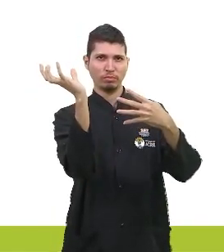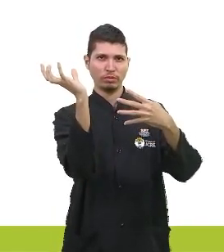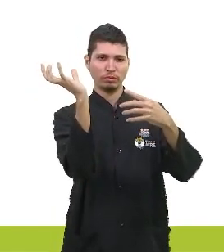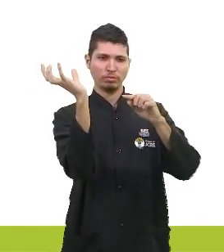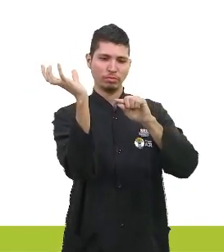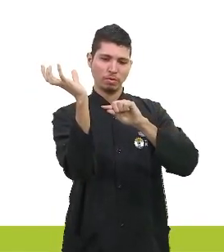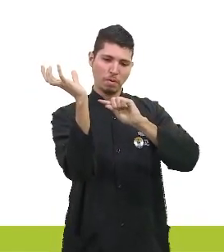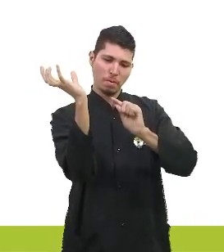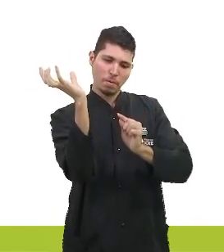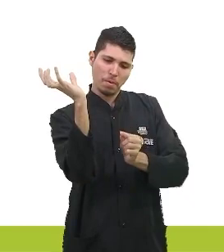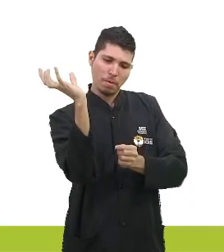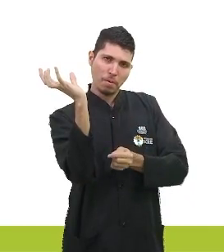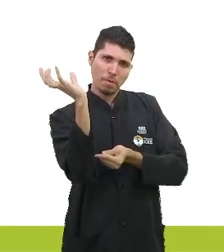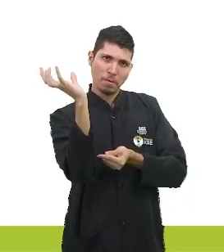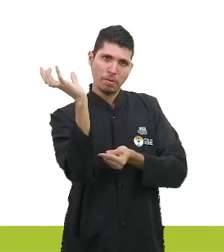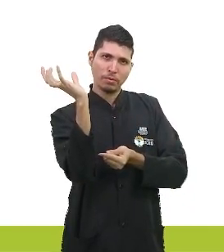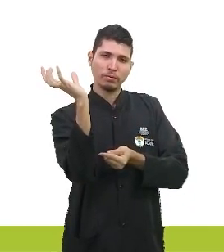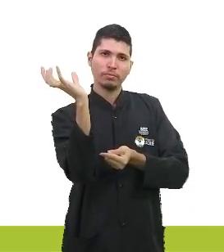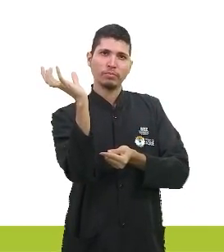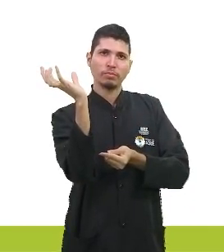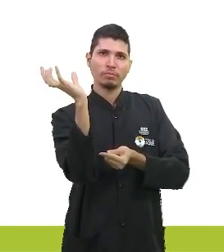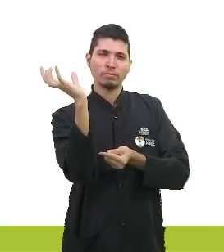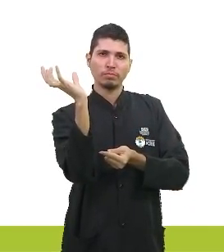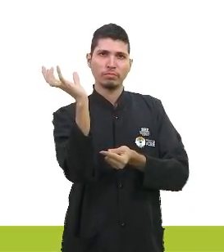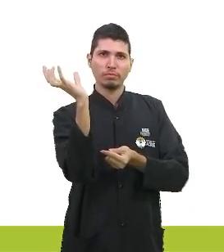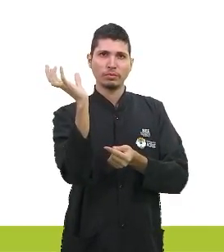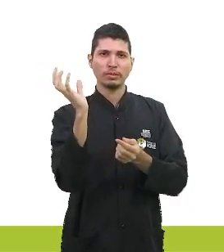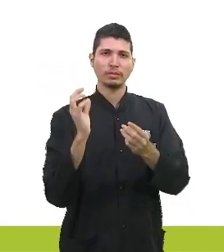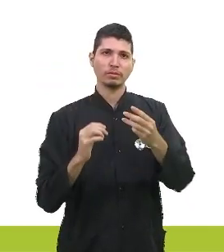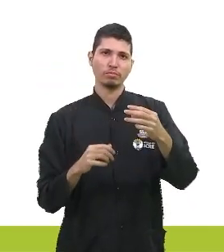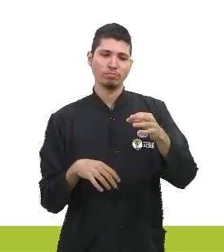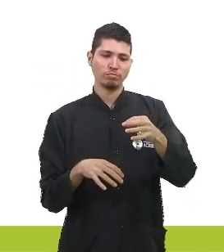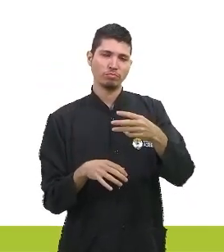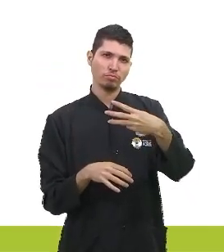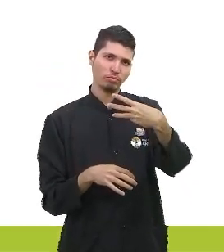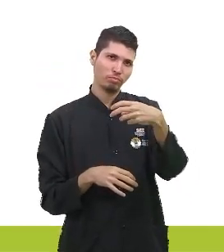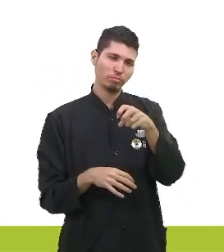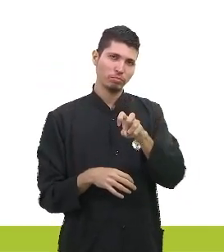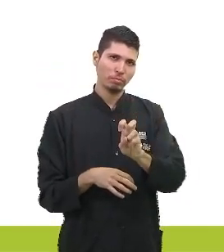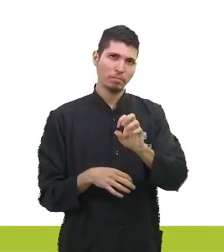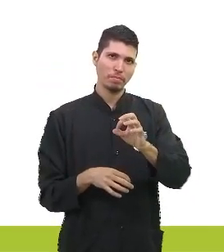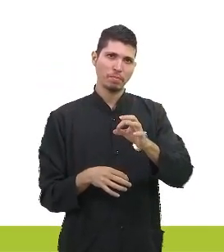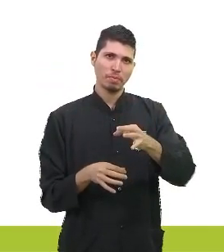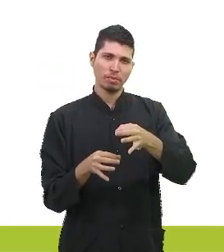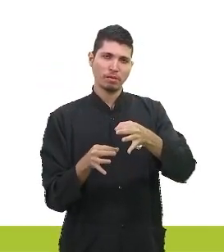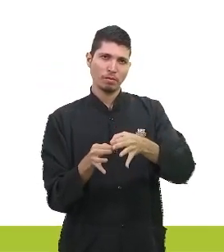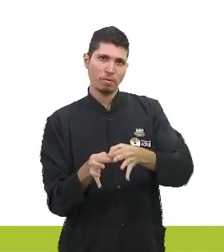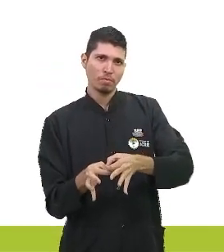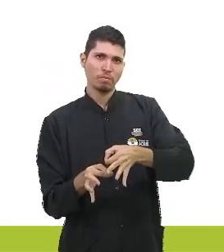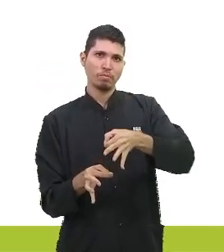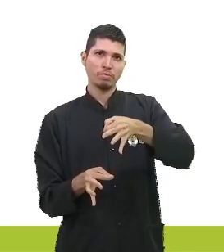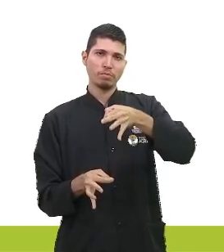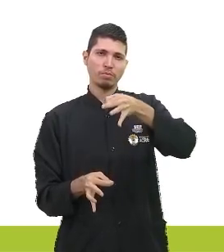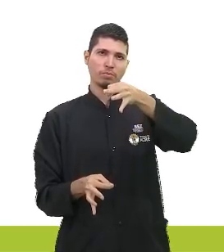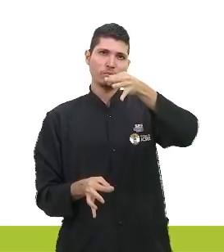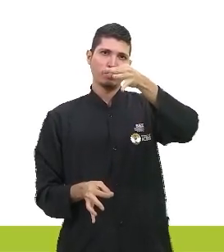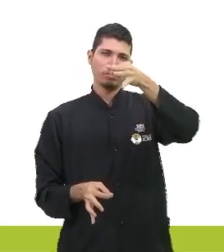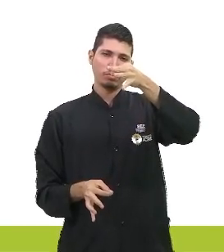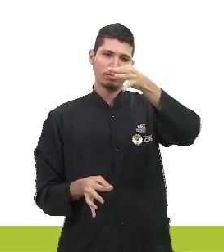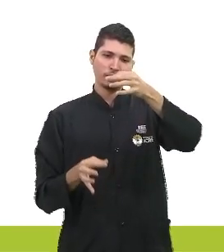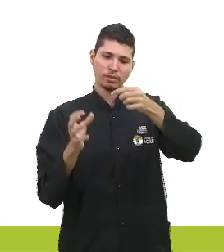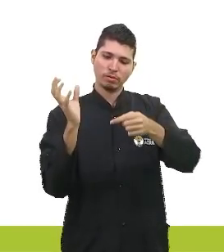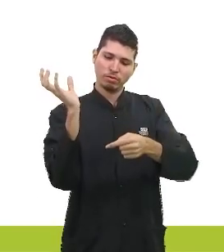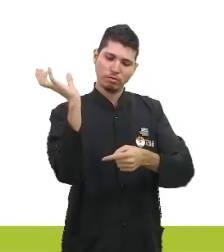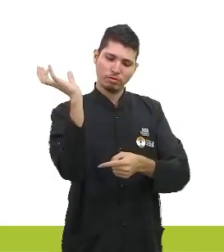vertical. Num ponto a 35 metros da árvore, o ângulo de elevação até o topo é